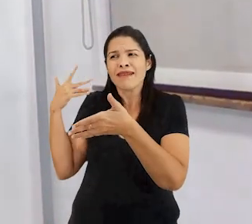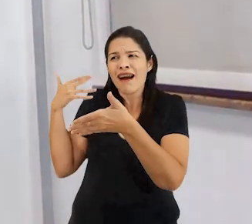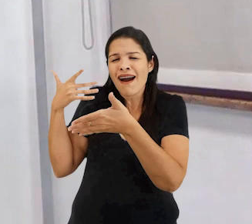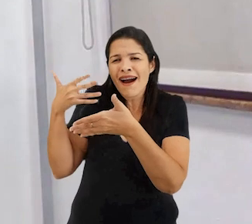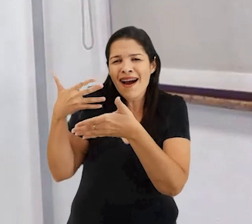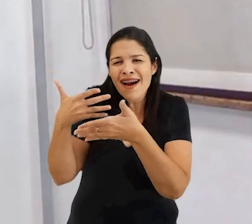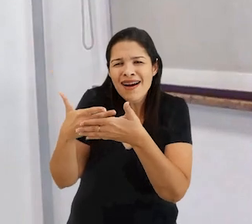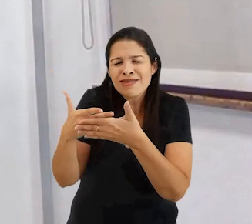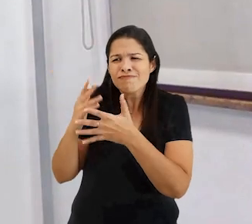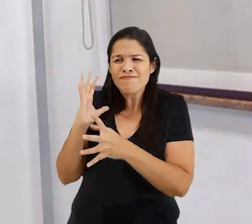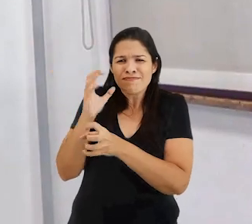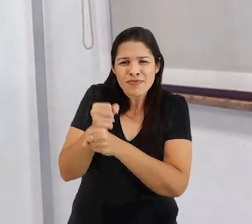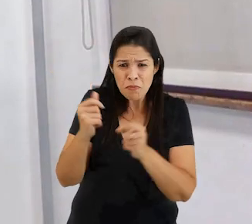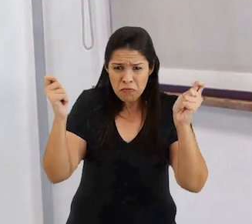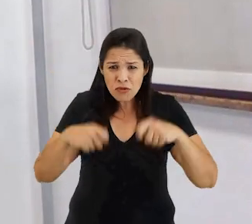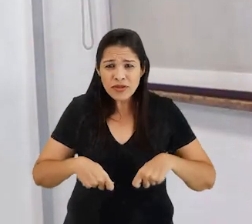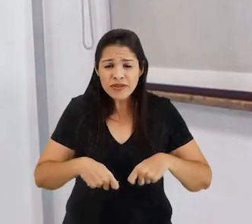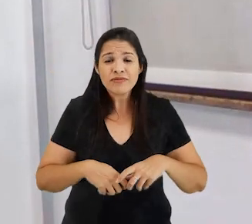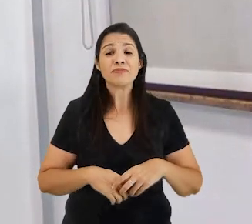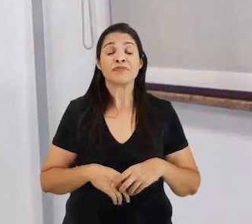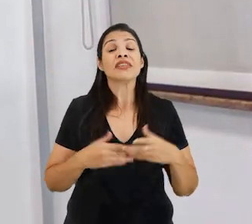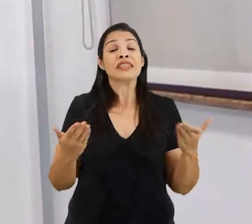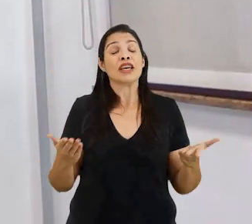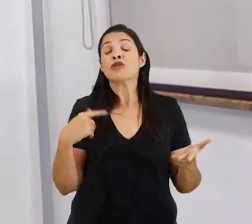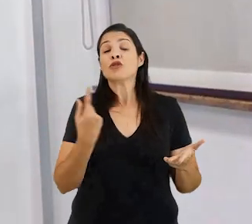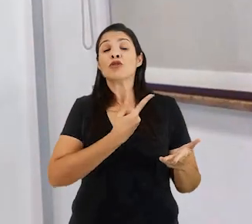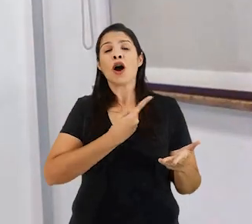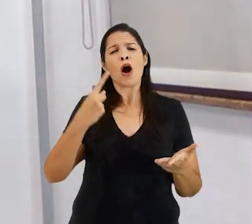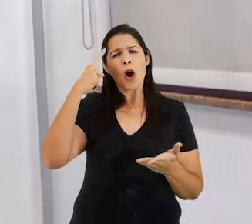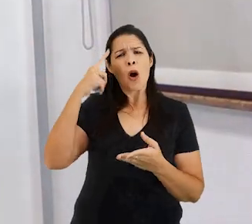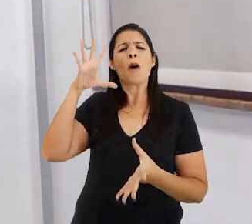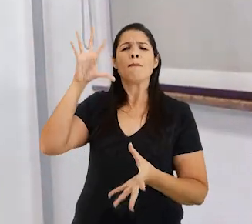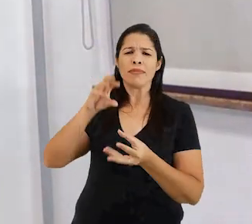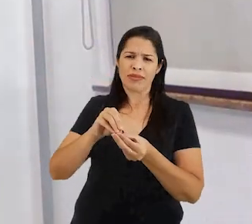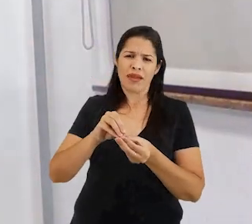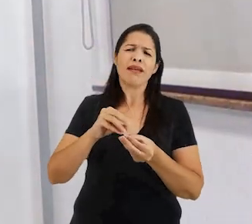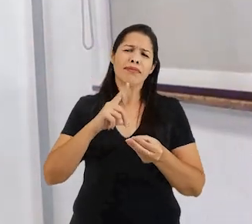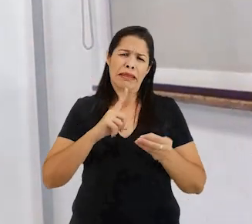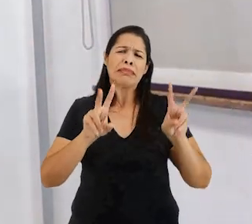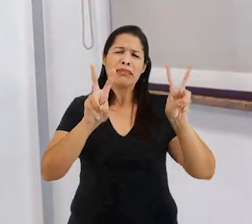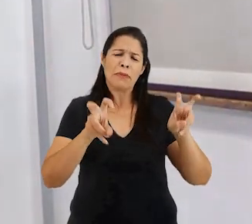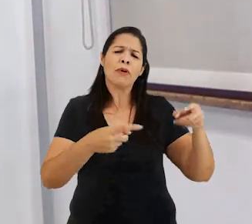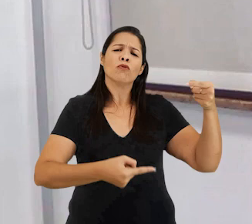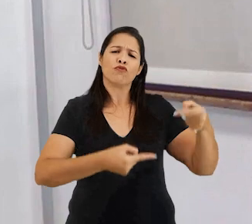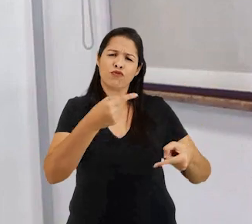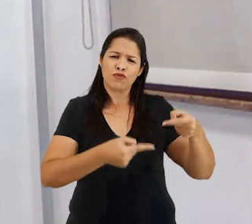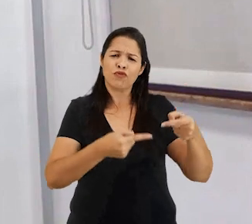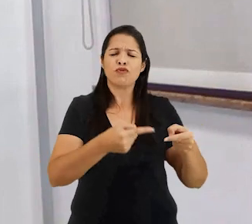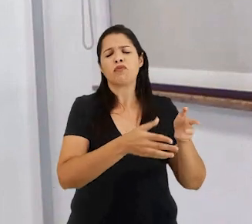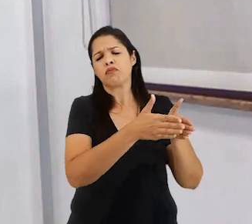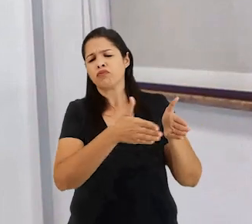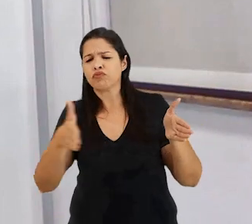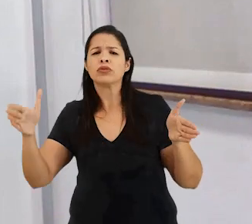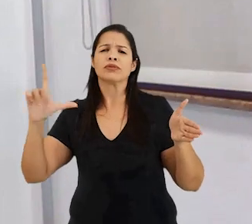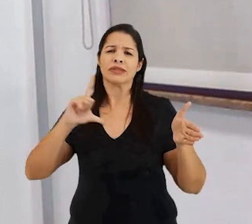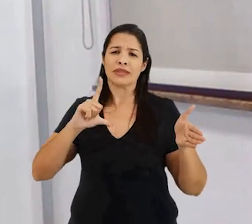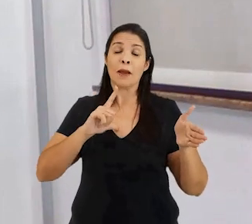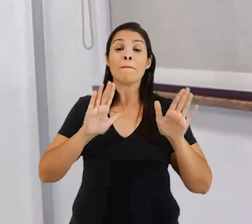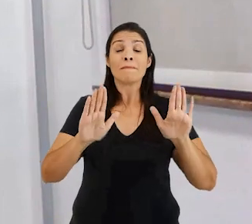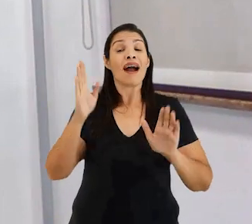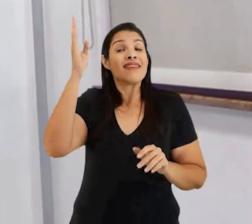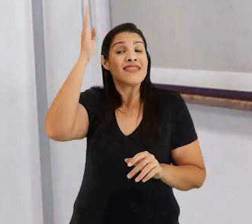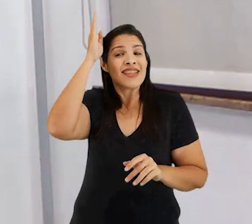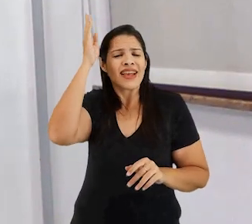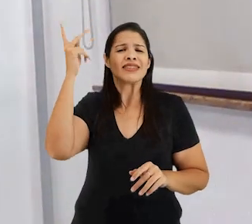é possível para cada pessoa. Entendendo que ainda há muito por discutir e realizar, o Sesc São Paulo tem o intuito de